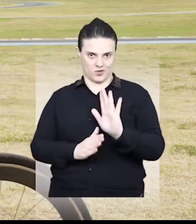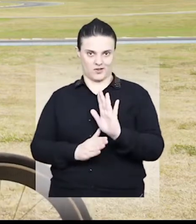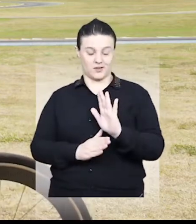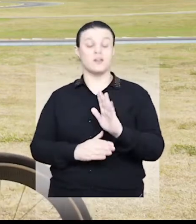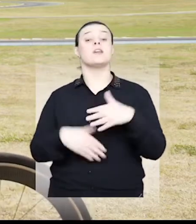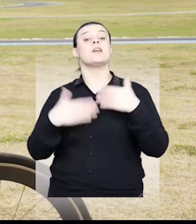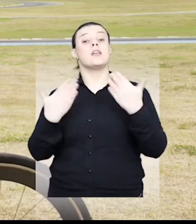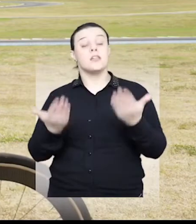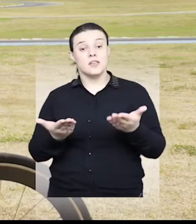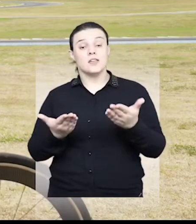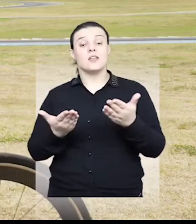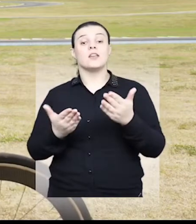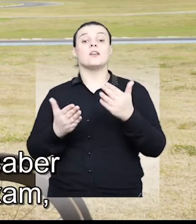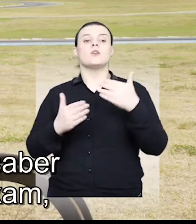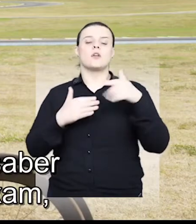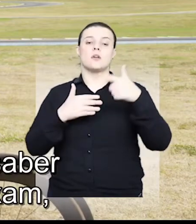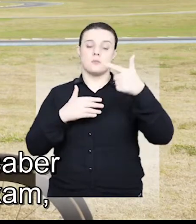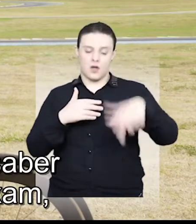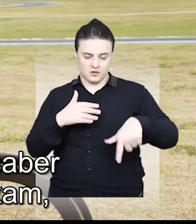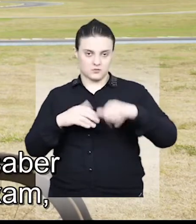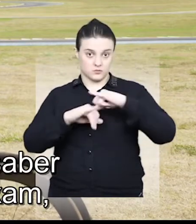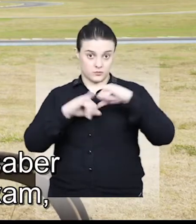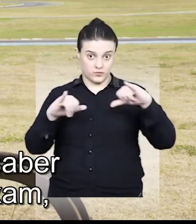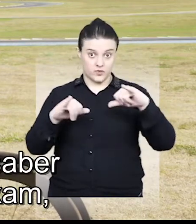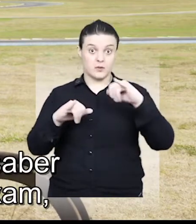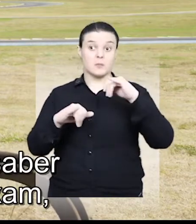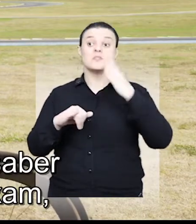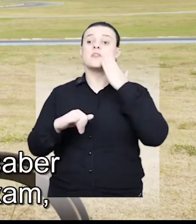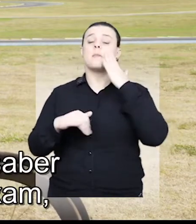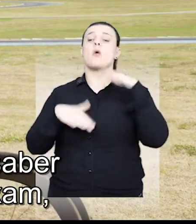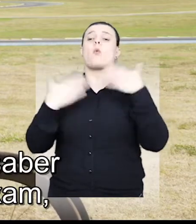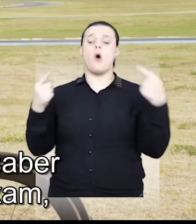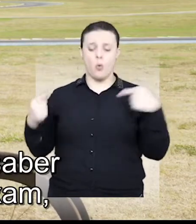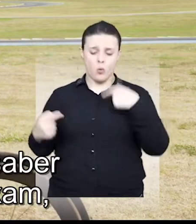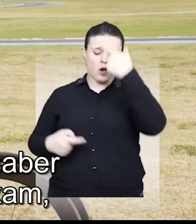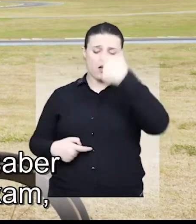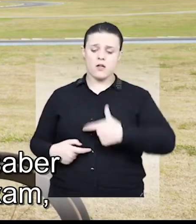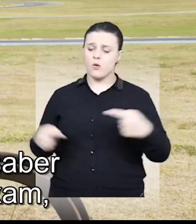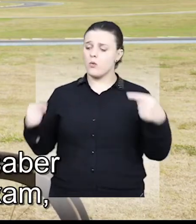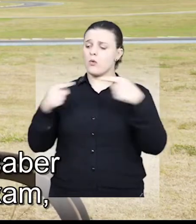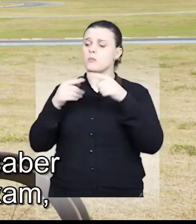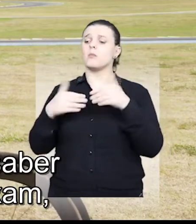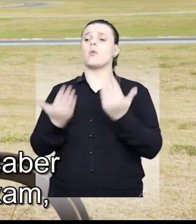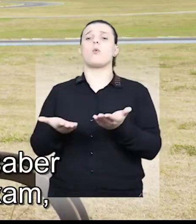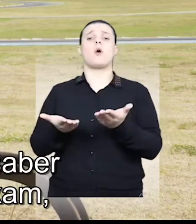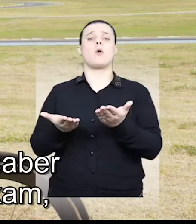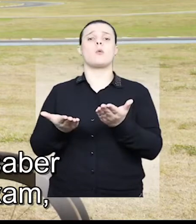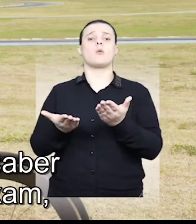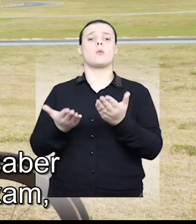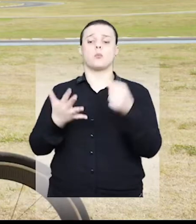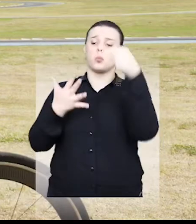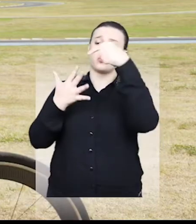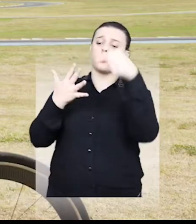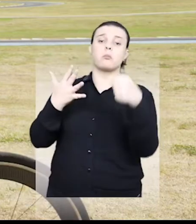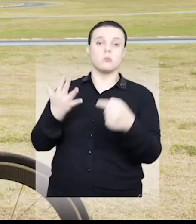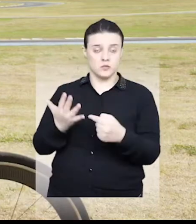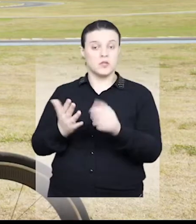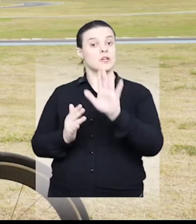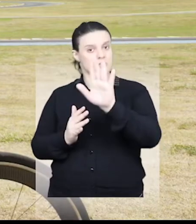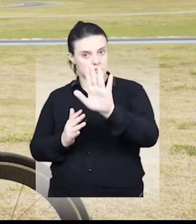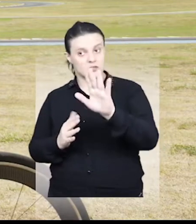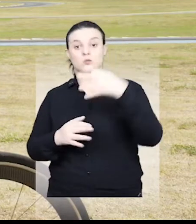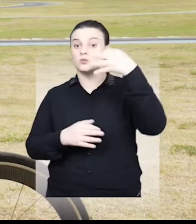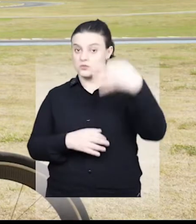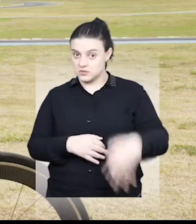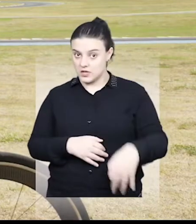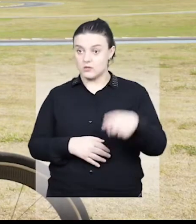limitação. E adianta aqui para vocês que, para saber qual a categoria que vocês se encaixam, a